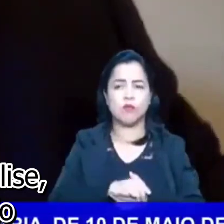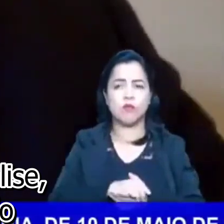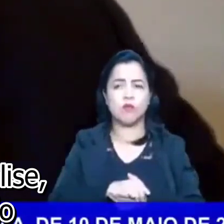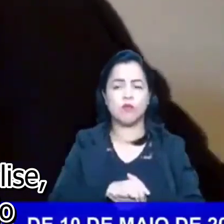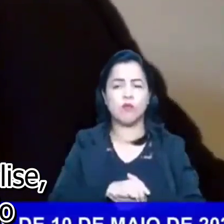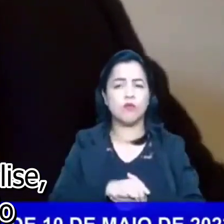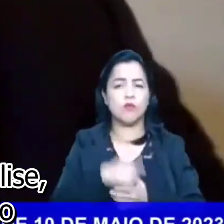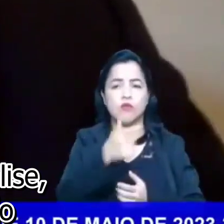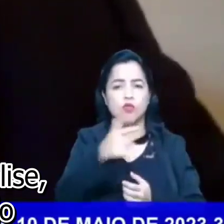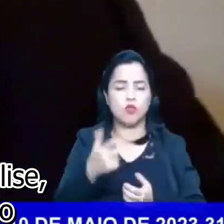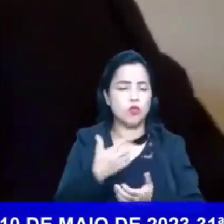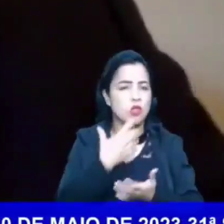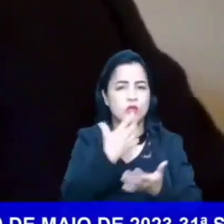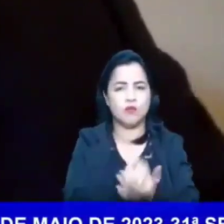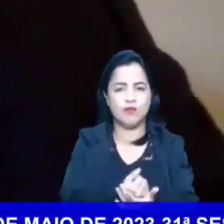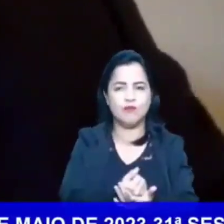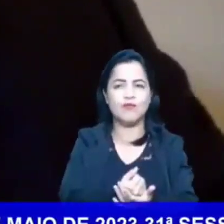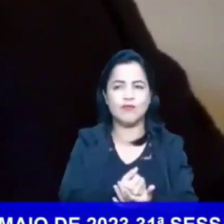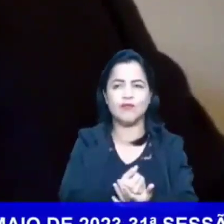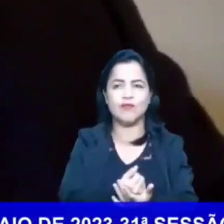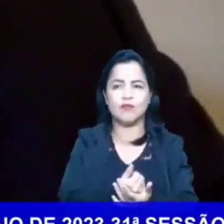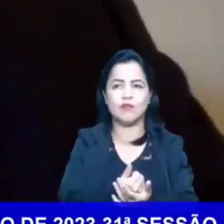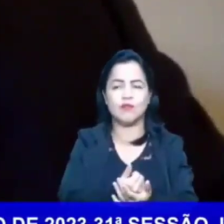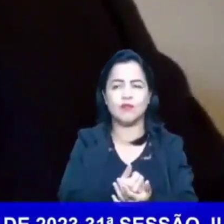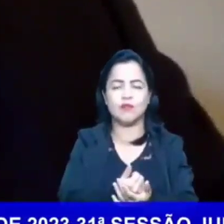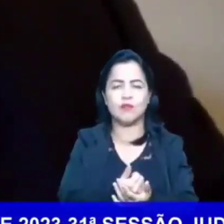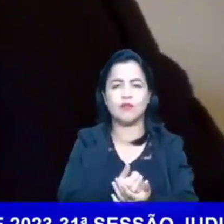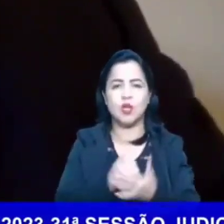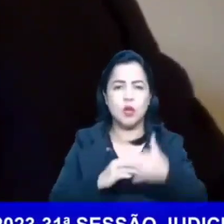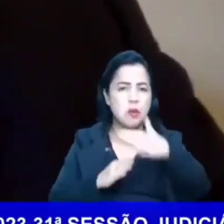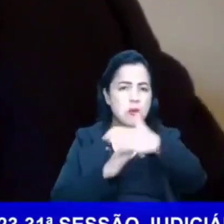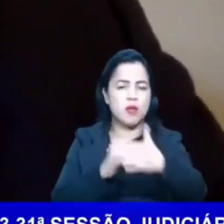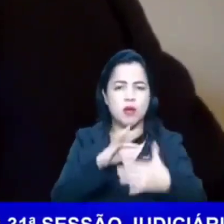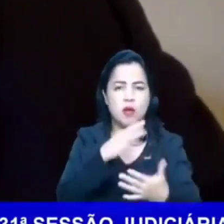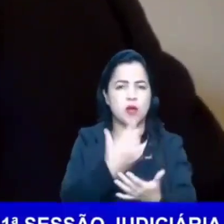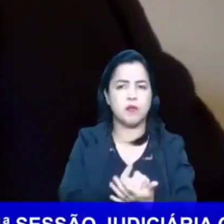não compromete a aprovação das